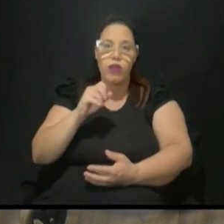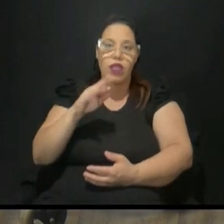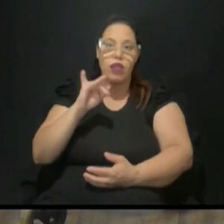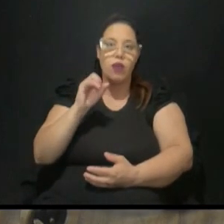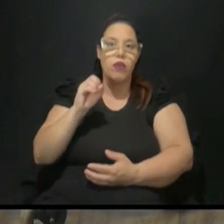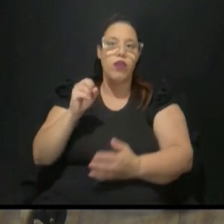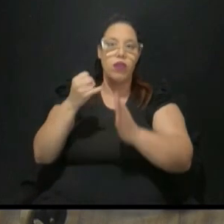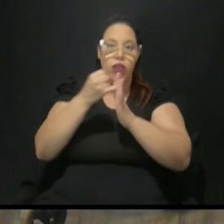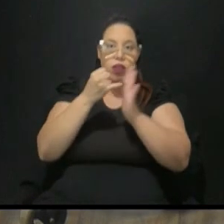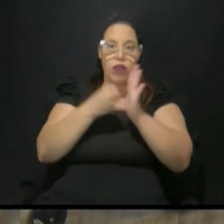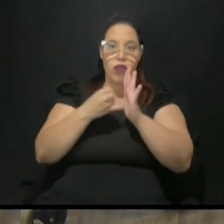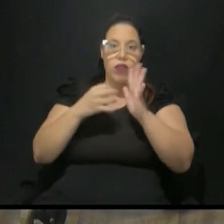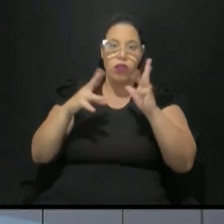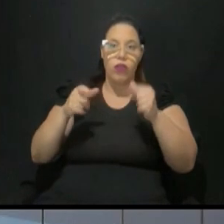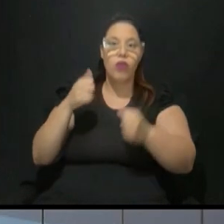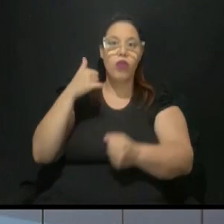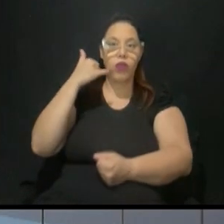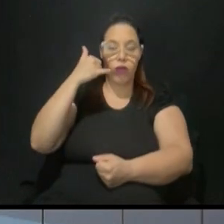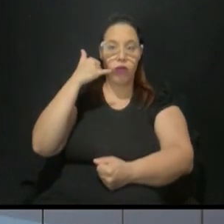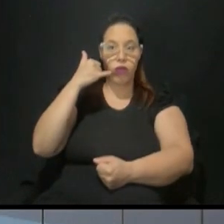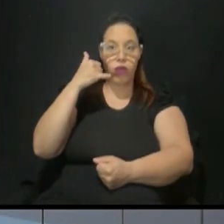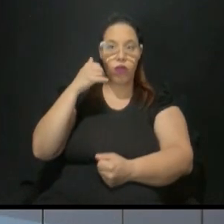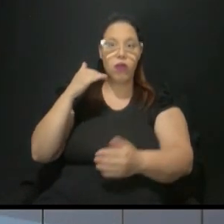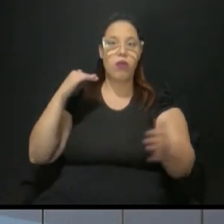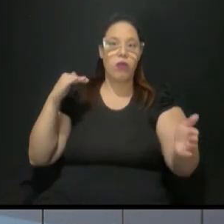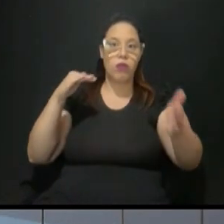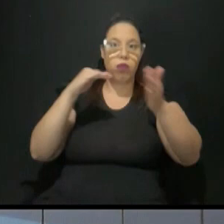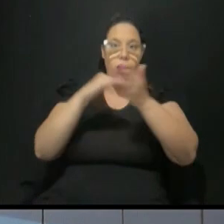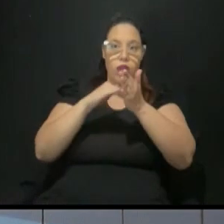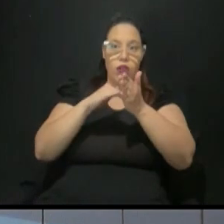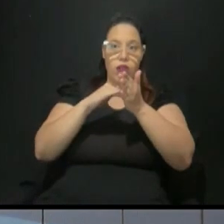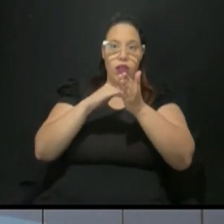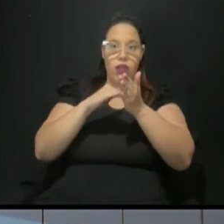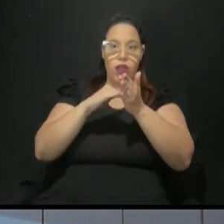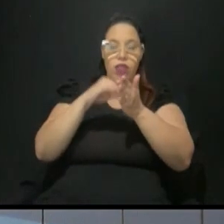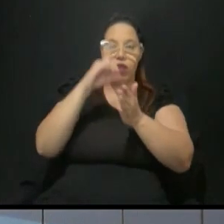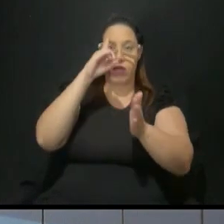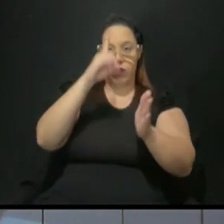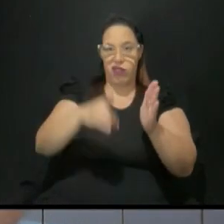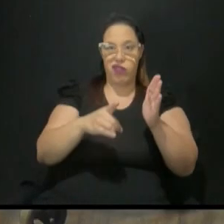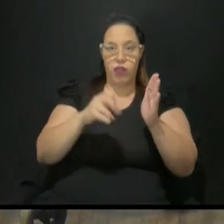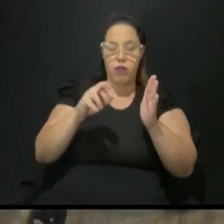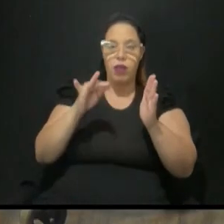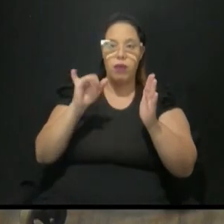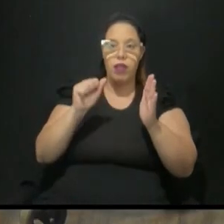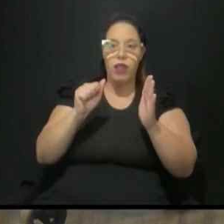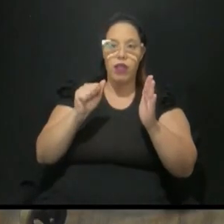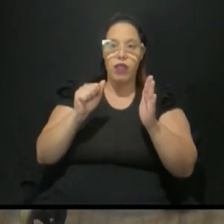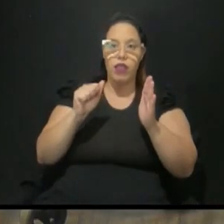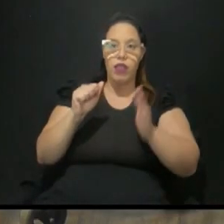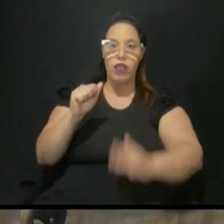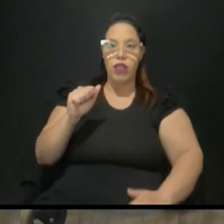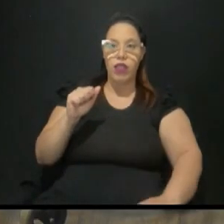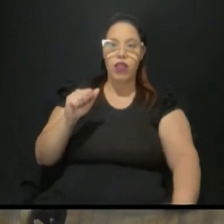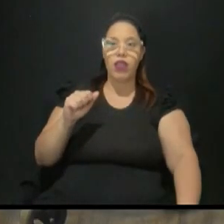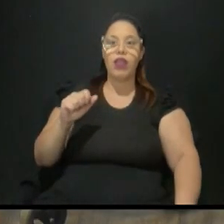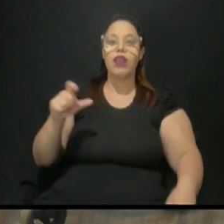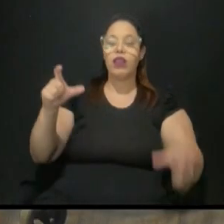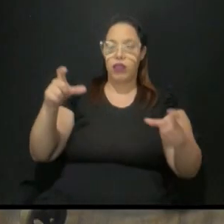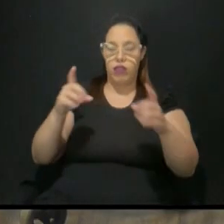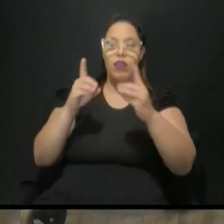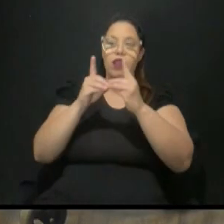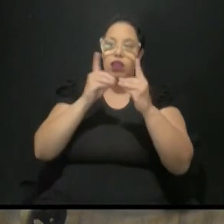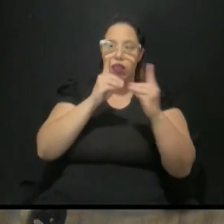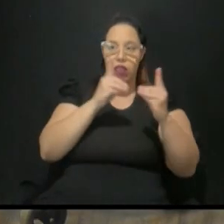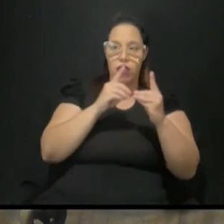pelo telefone. Não, pode se encaminhar diretamente para as praças, os professores já tem gente lá? Já estão atendendo desde a semana